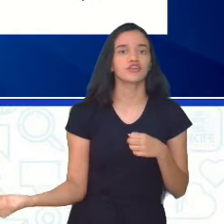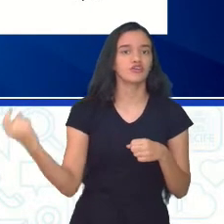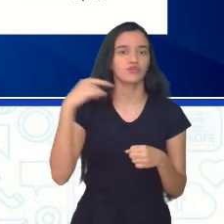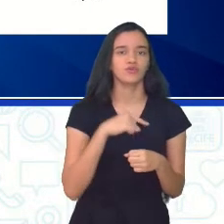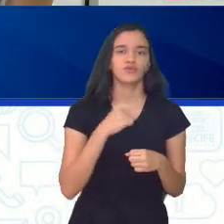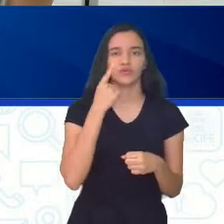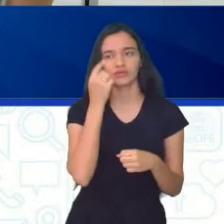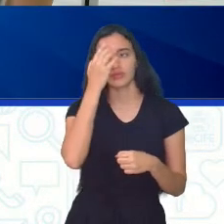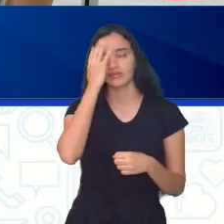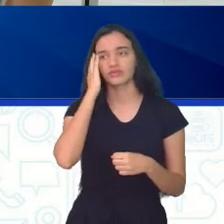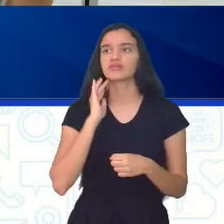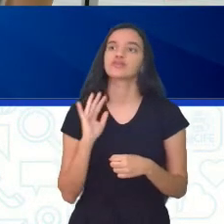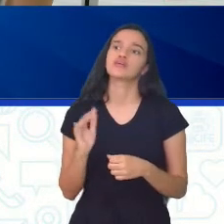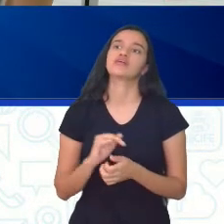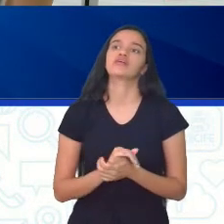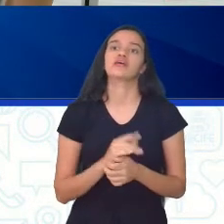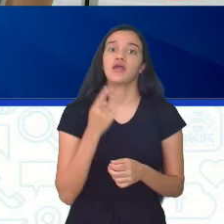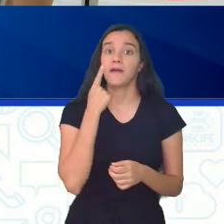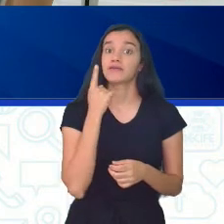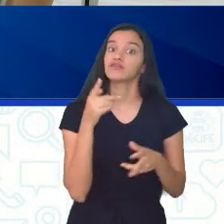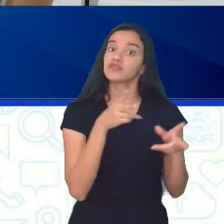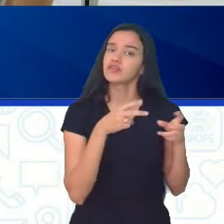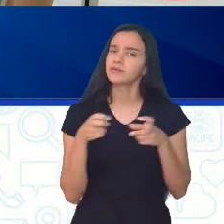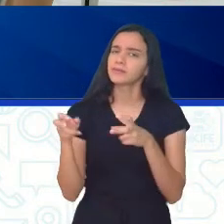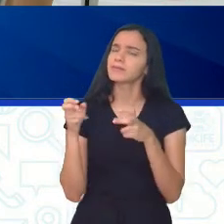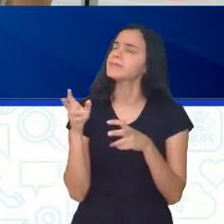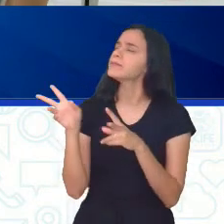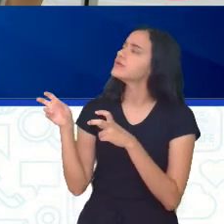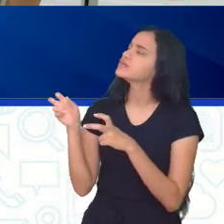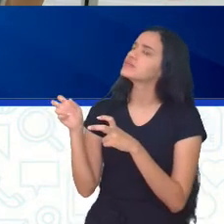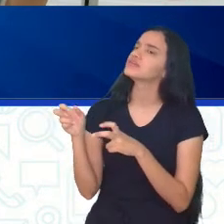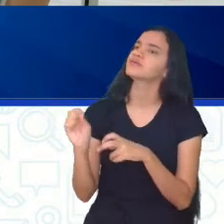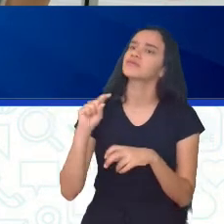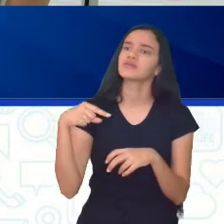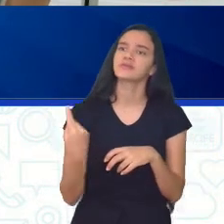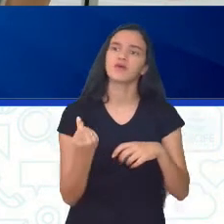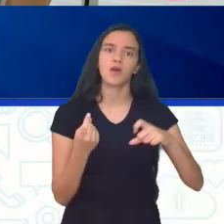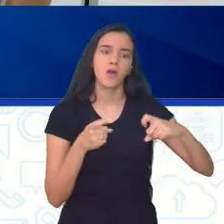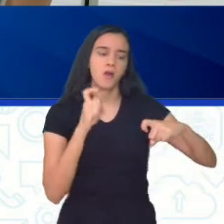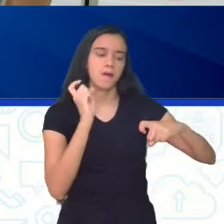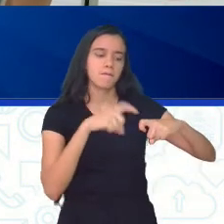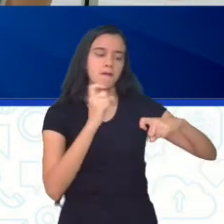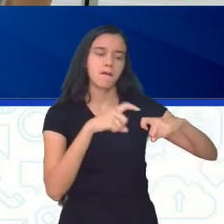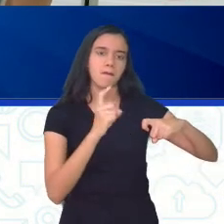aqui. Para que vocês prestem atenção e depois eu falo.